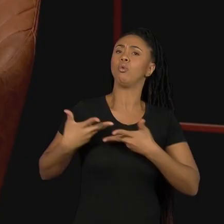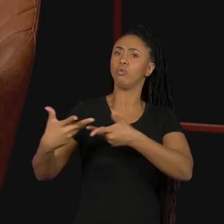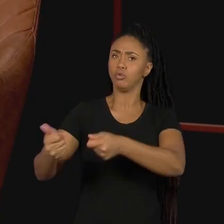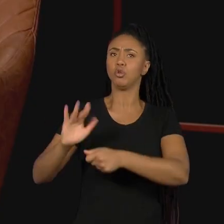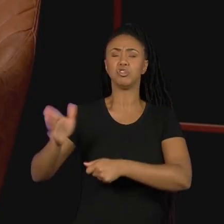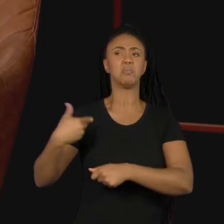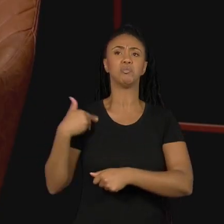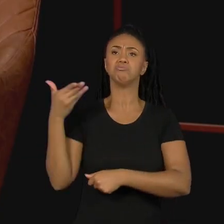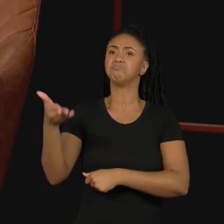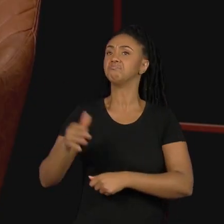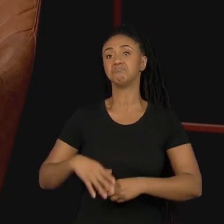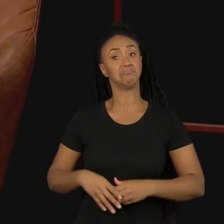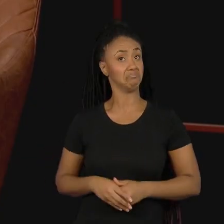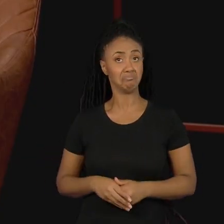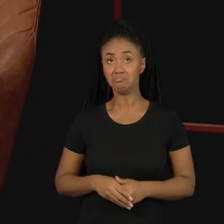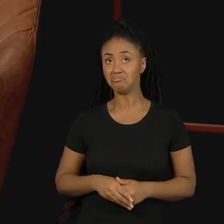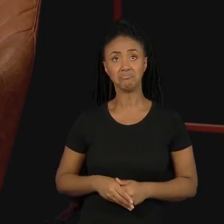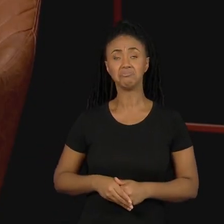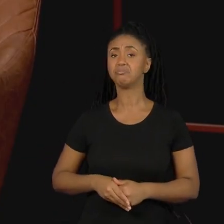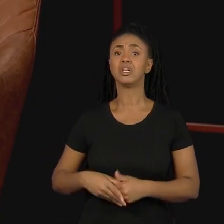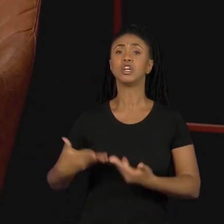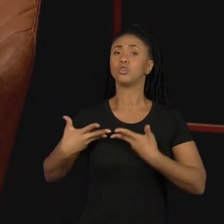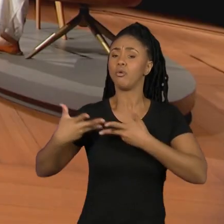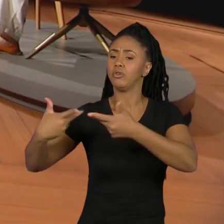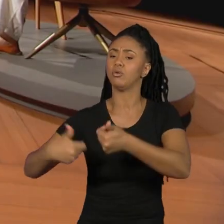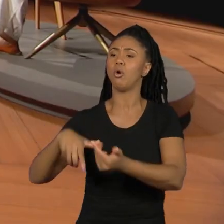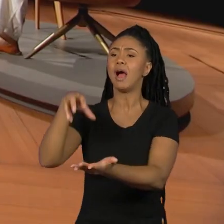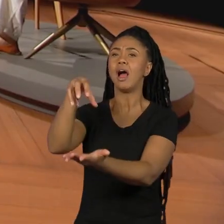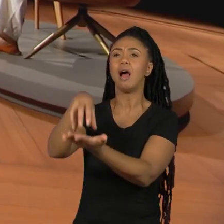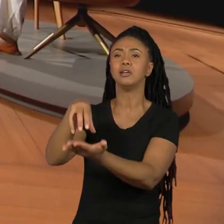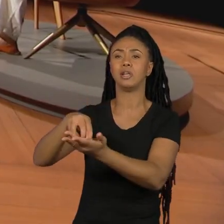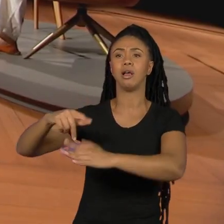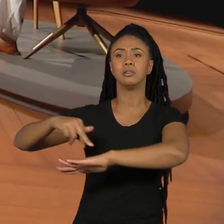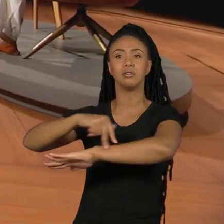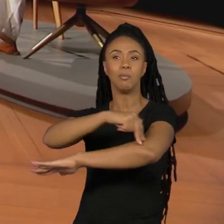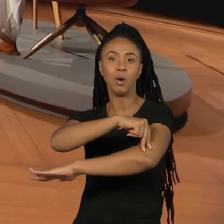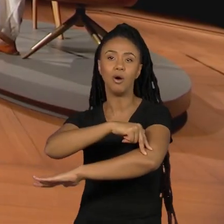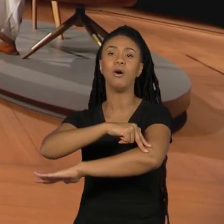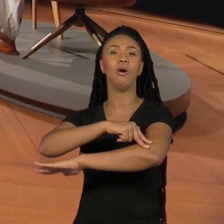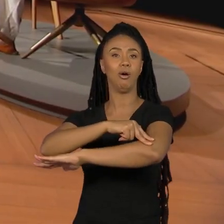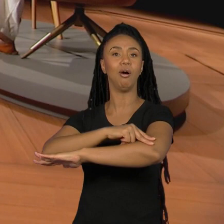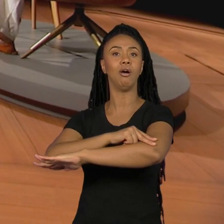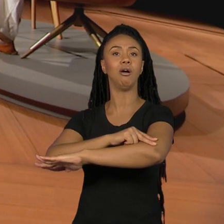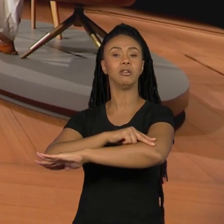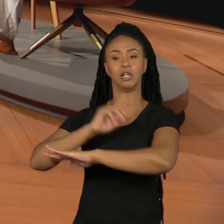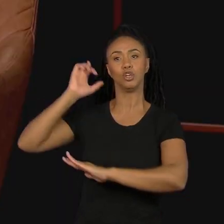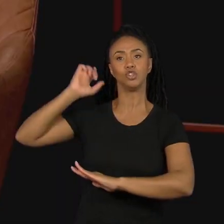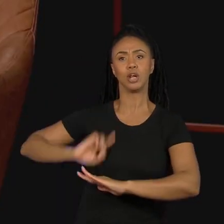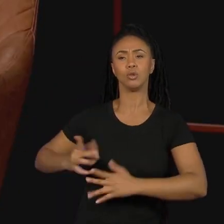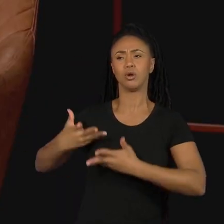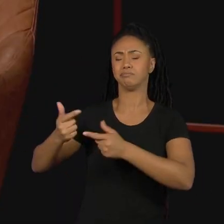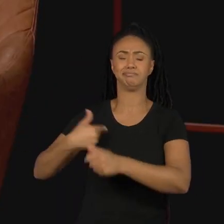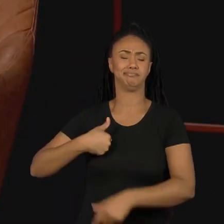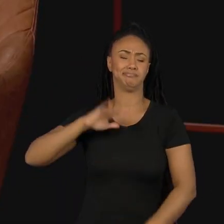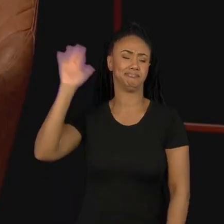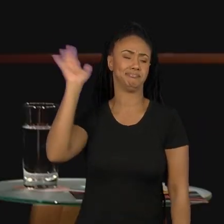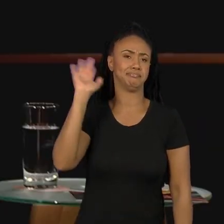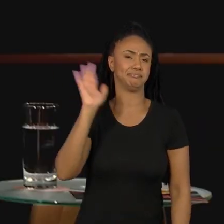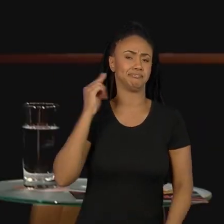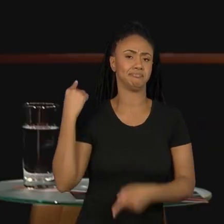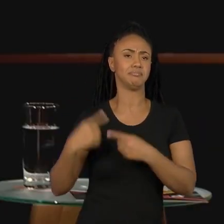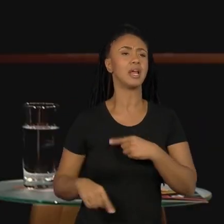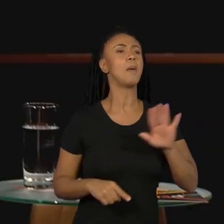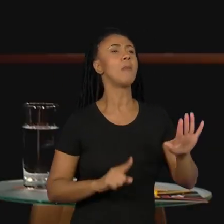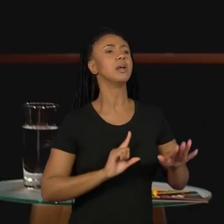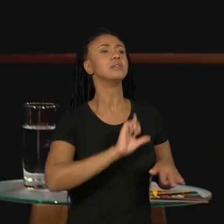fui convidado para ser diretor de arte de agência. Também Deus não meu, quis. isso é suicídio. Agora, mais tarde, a